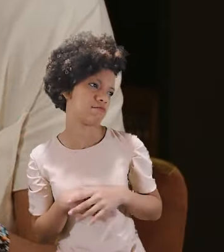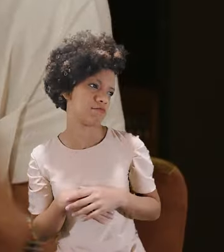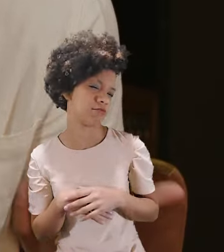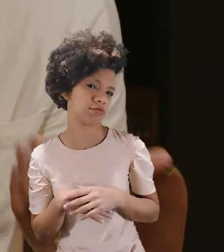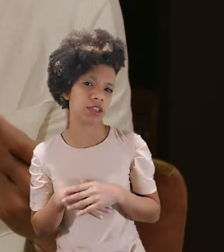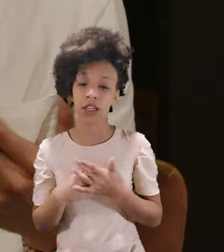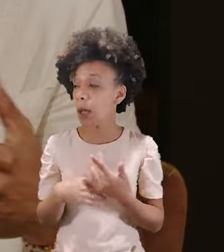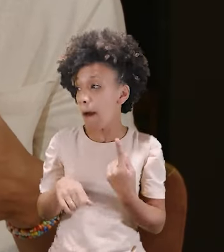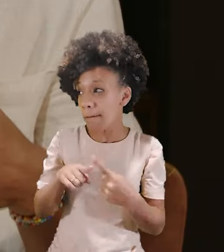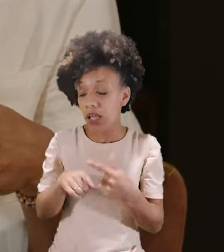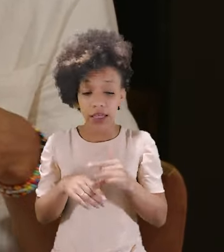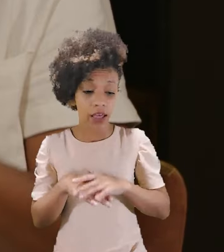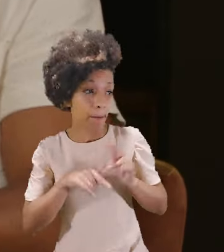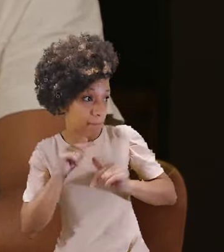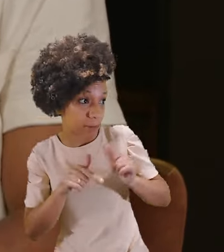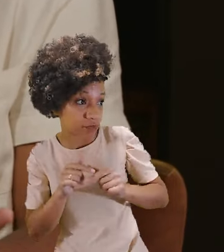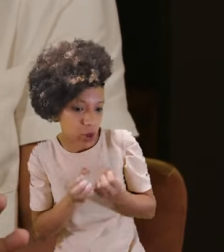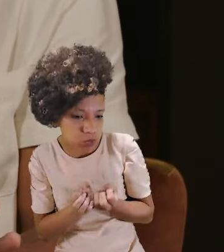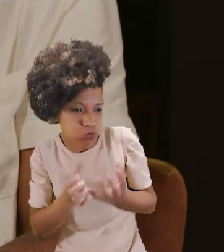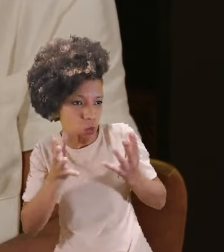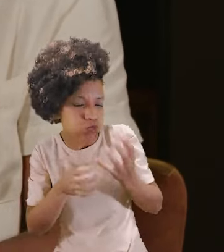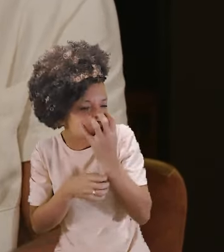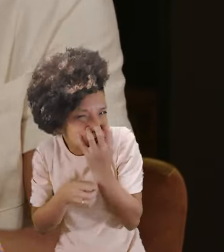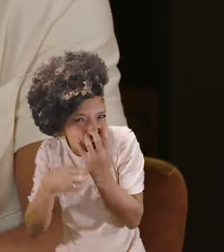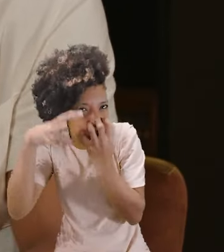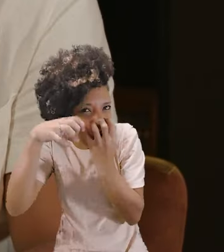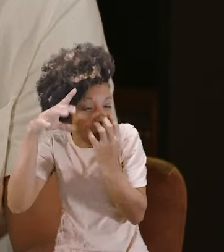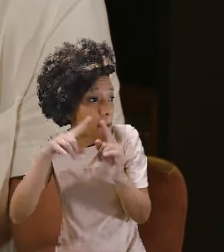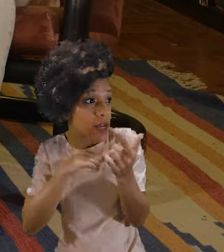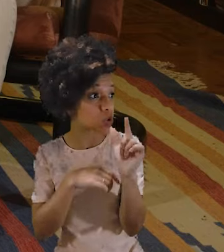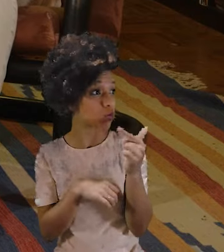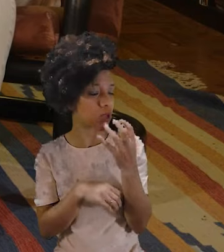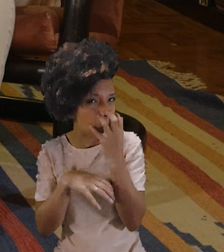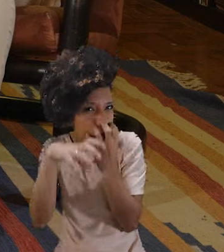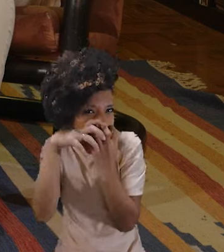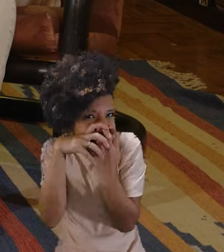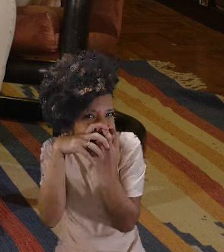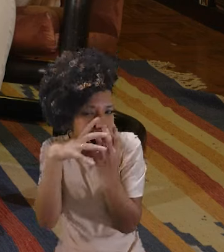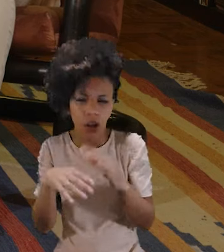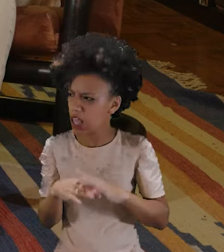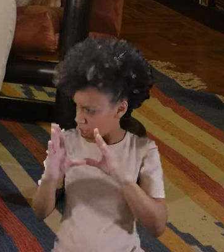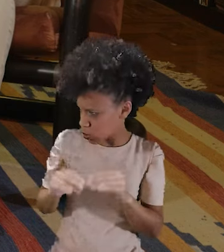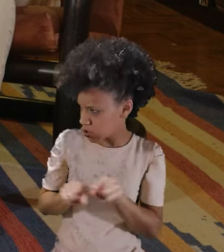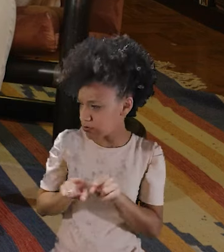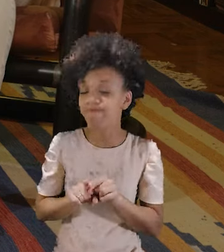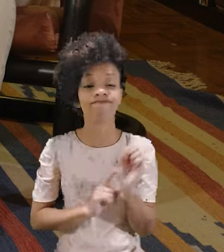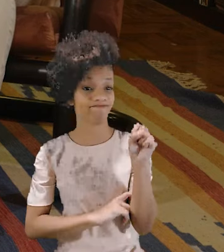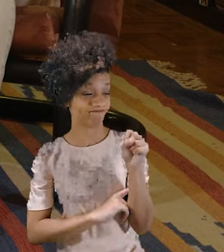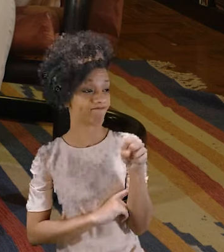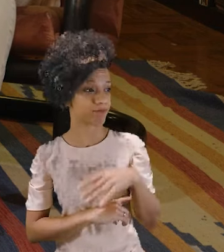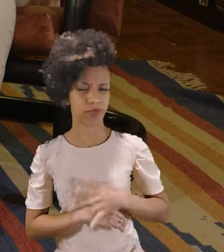e você não tem o meu grande dor porque tem até que a mesma coisa aqui no sol também bolha né tem o teu negócio profissional para caraca e é a noite geralmente exatamente